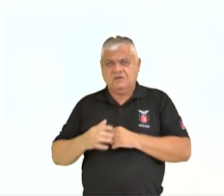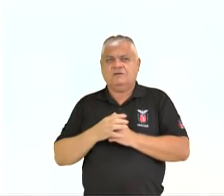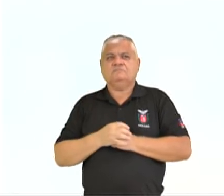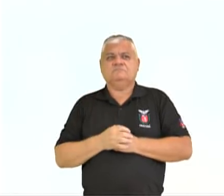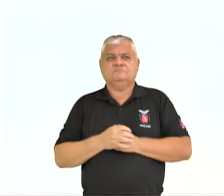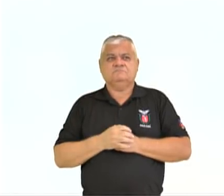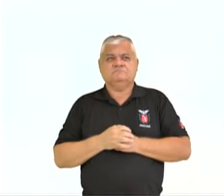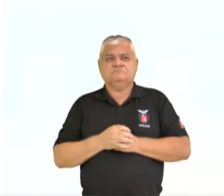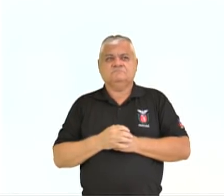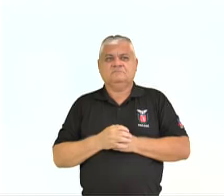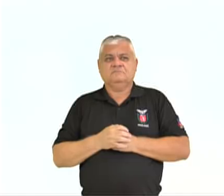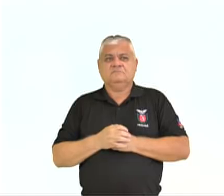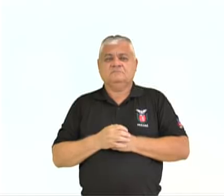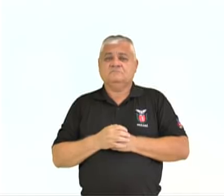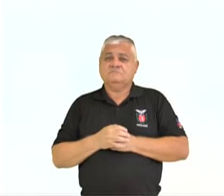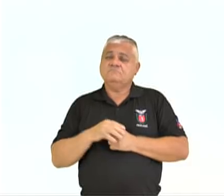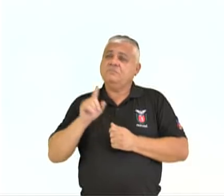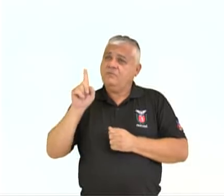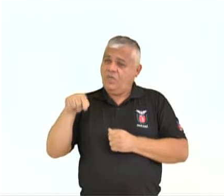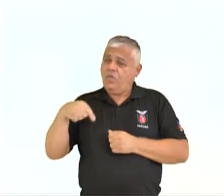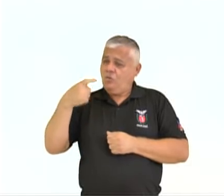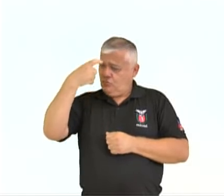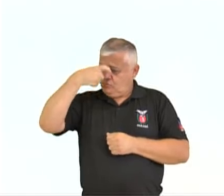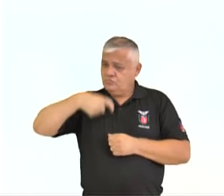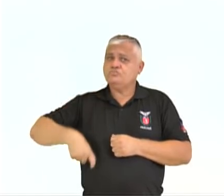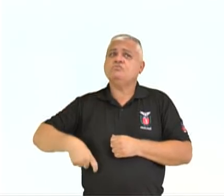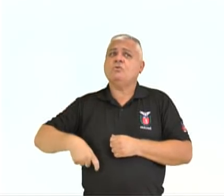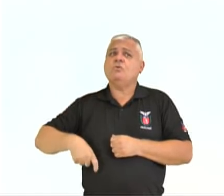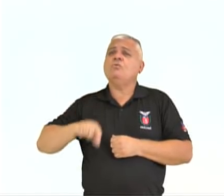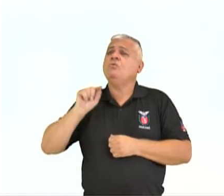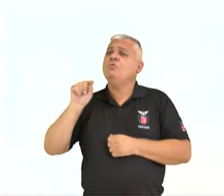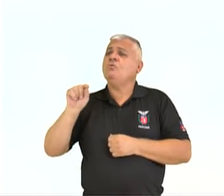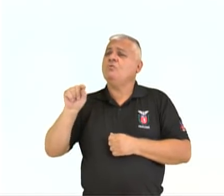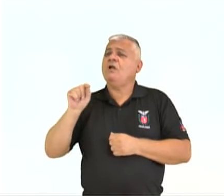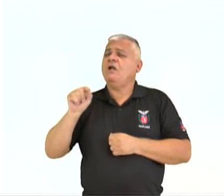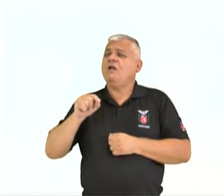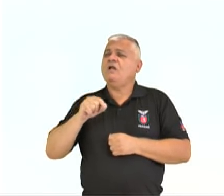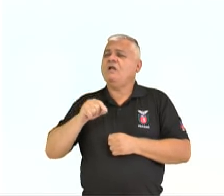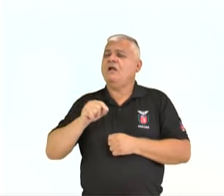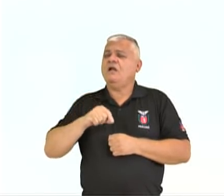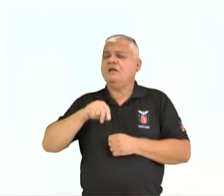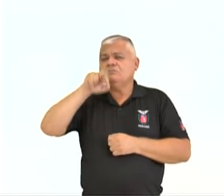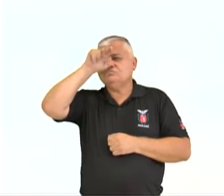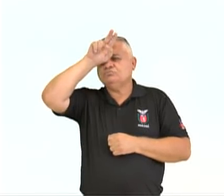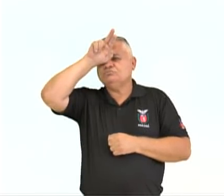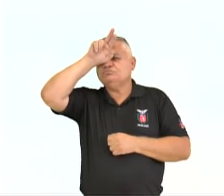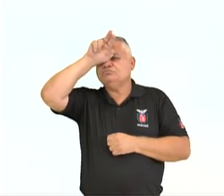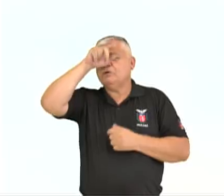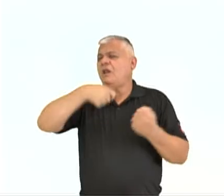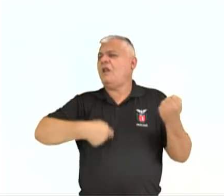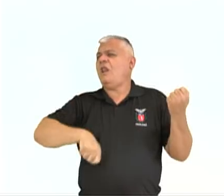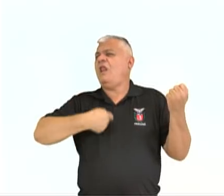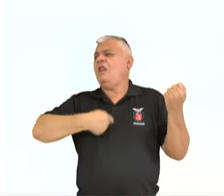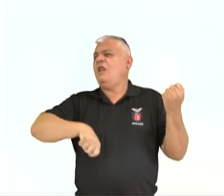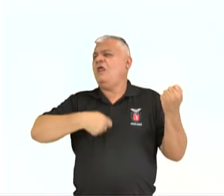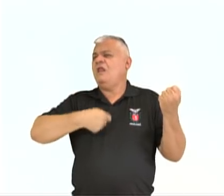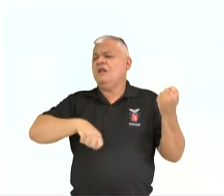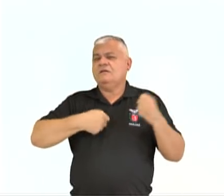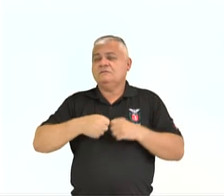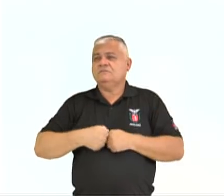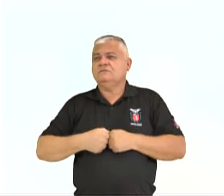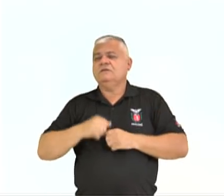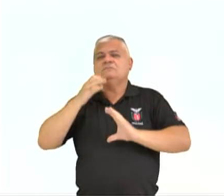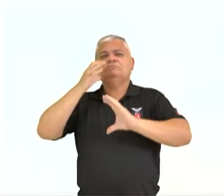sabia pois eu sou que nem cigarra Canto